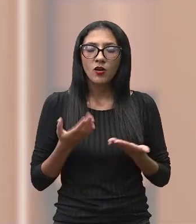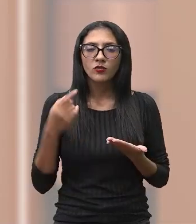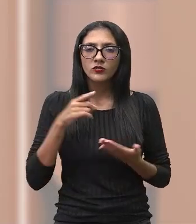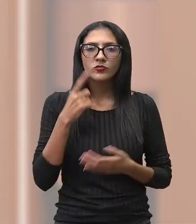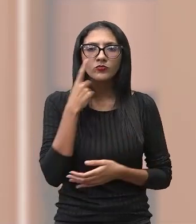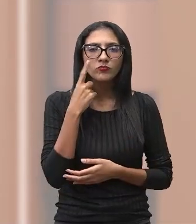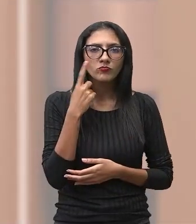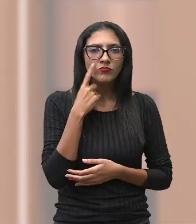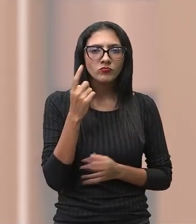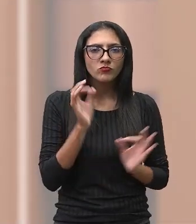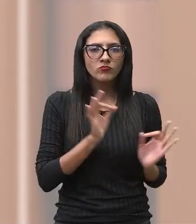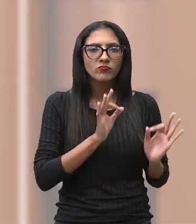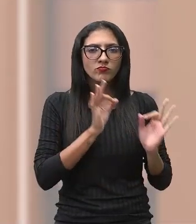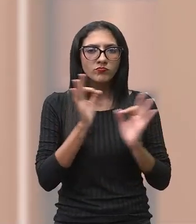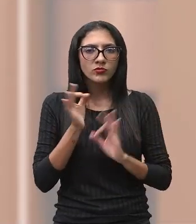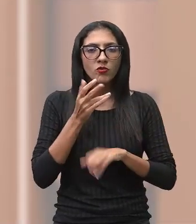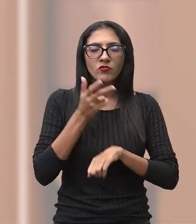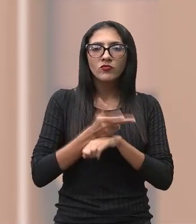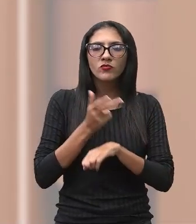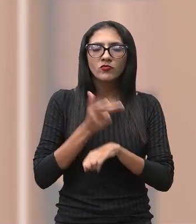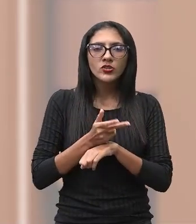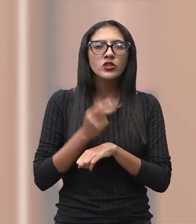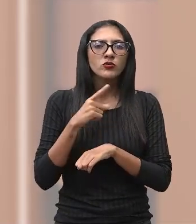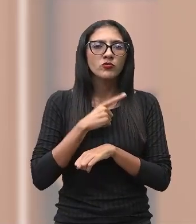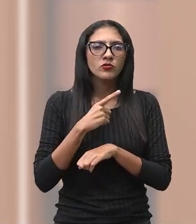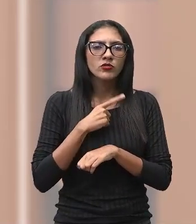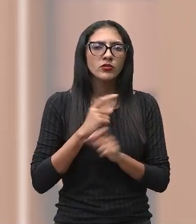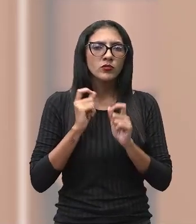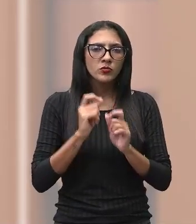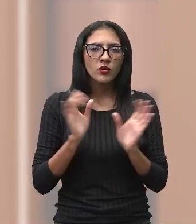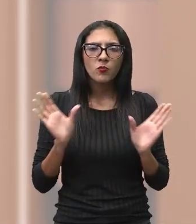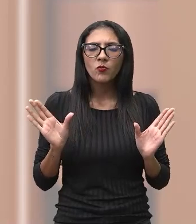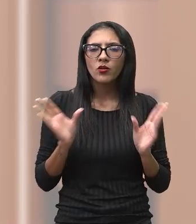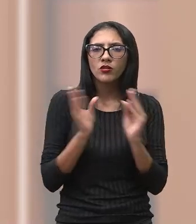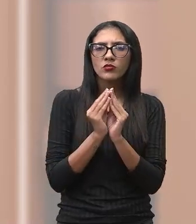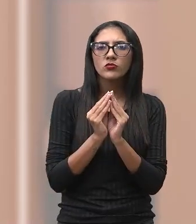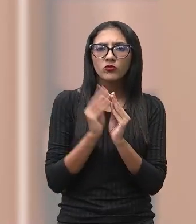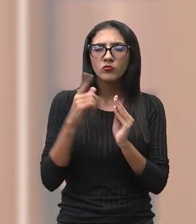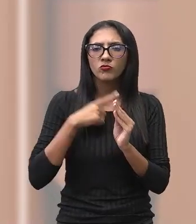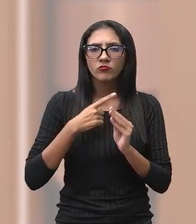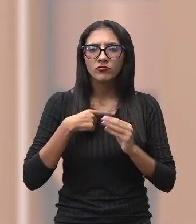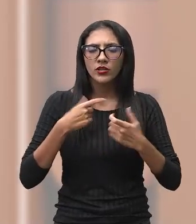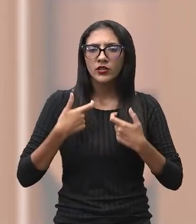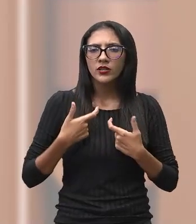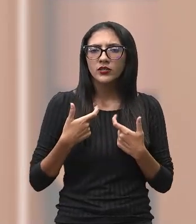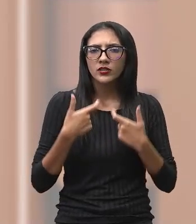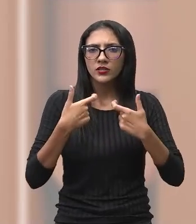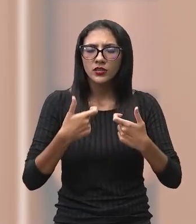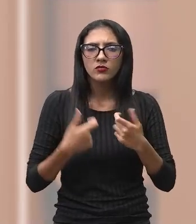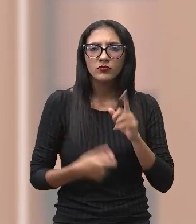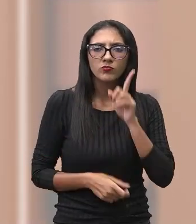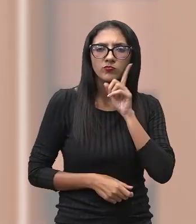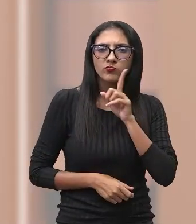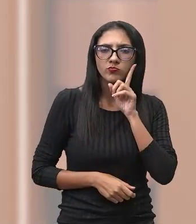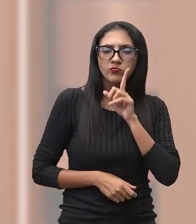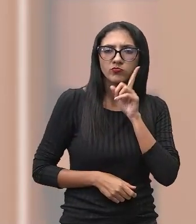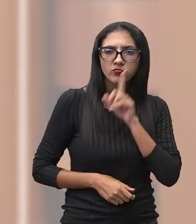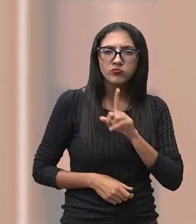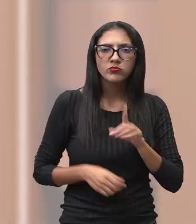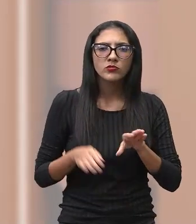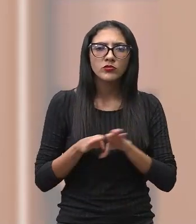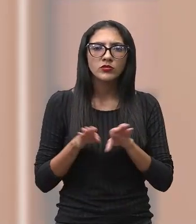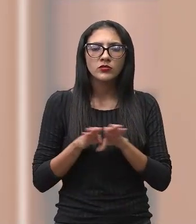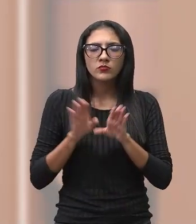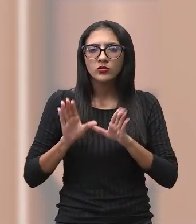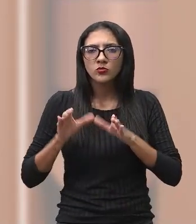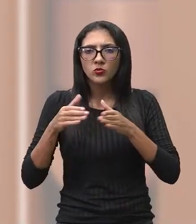né, que vem trazendo aí um resumo sobre esse conflito, né, entre os Estados Unidos e